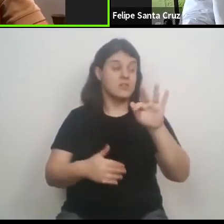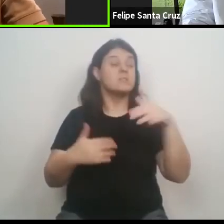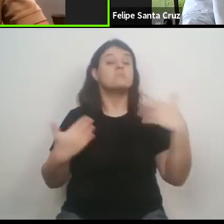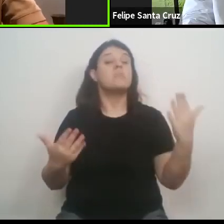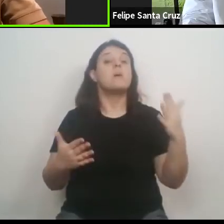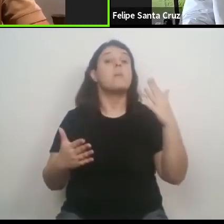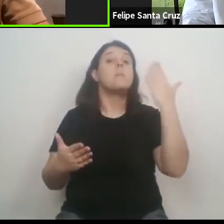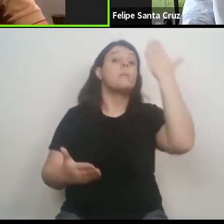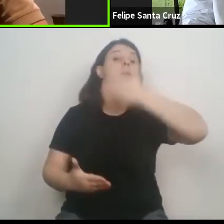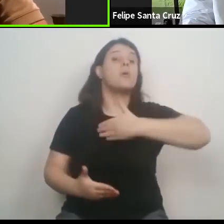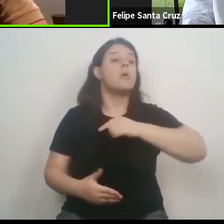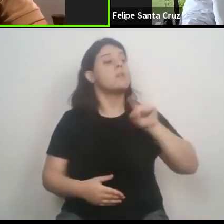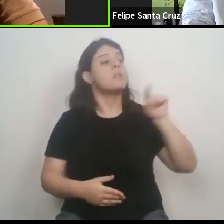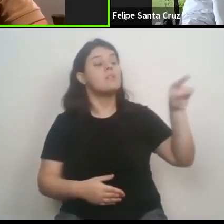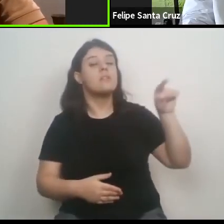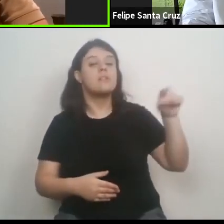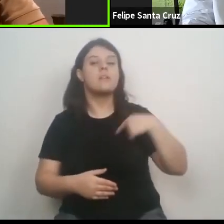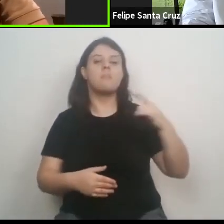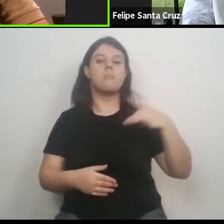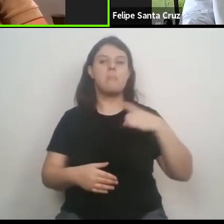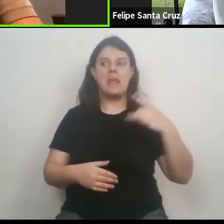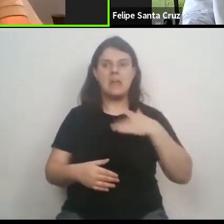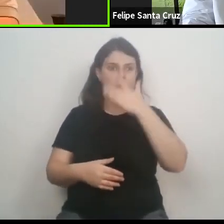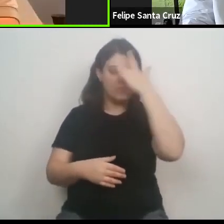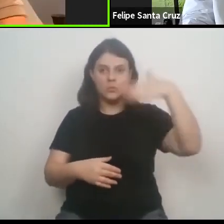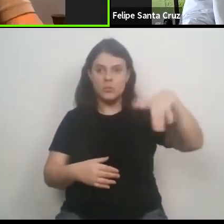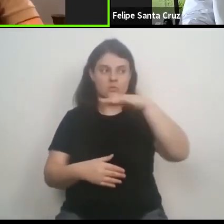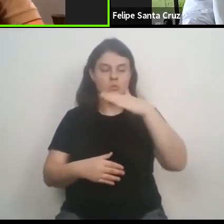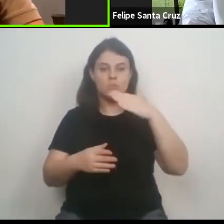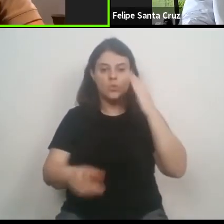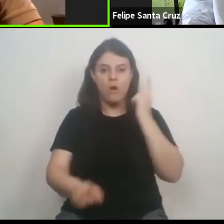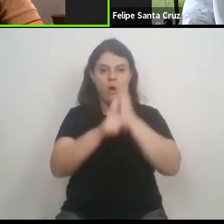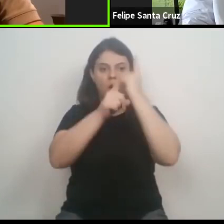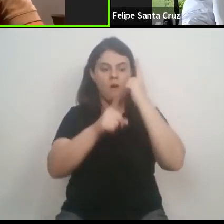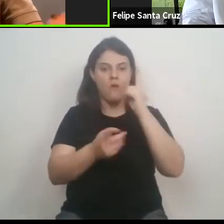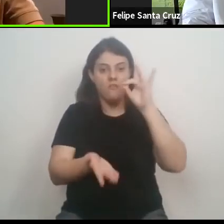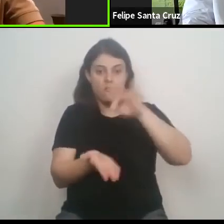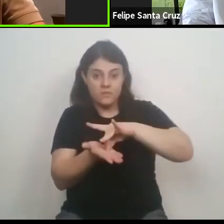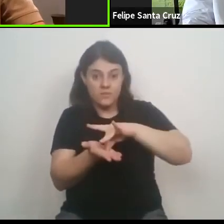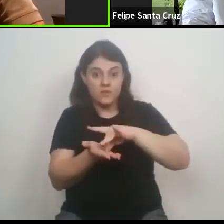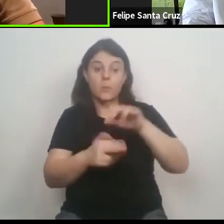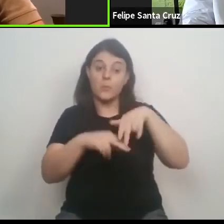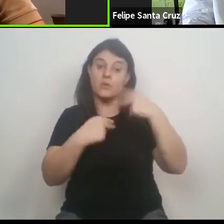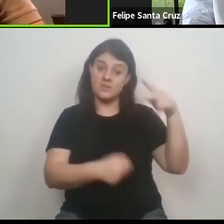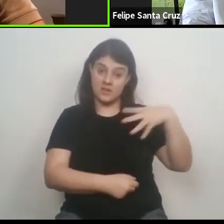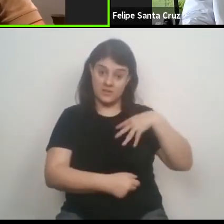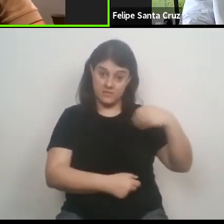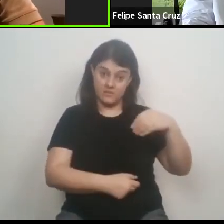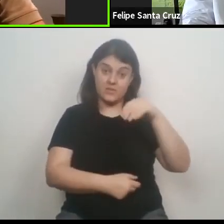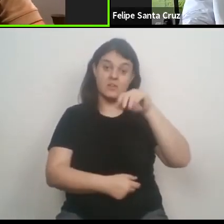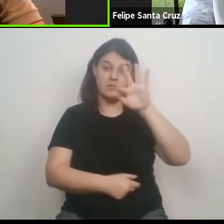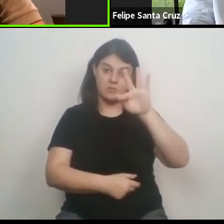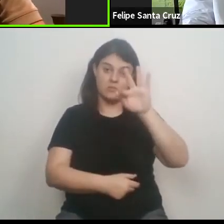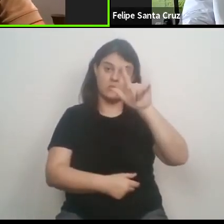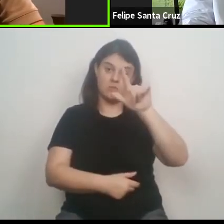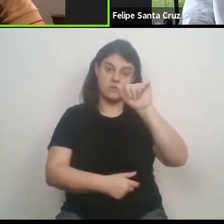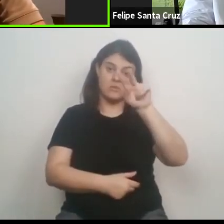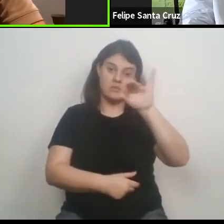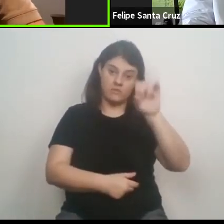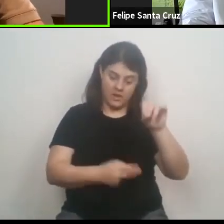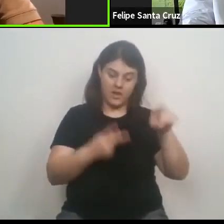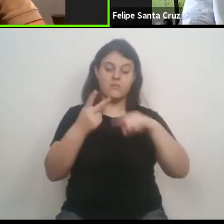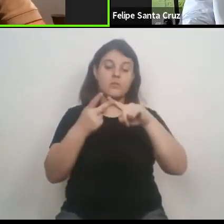tem que a verdade venha à tona, né? Tanto em relação ao seu filho Flávio, quanto em relação ao seu filho